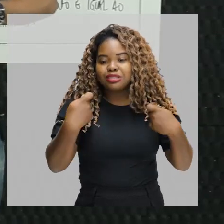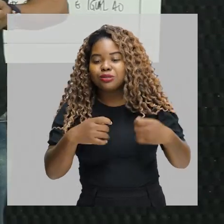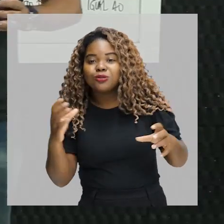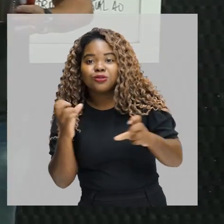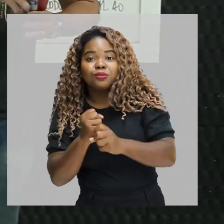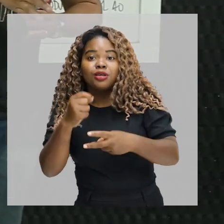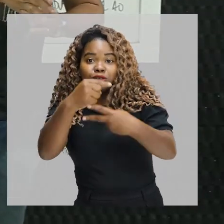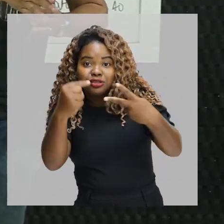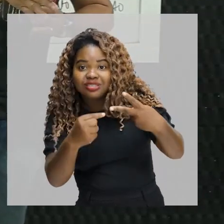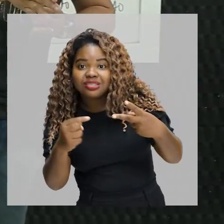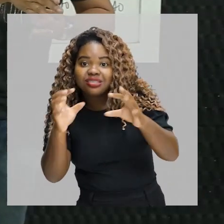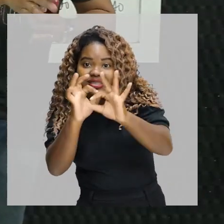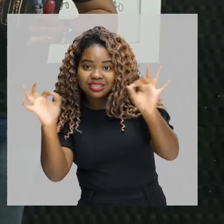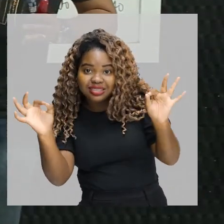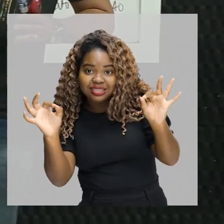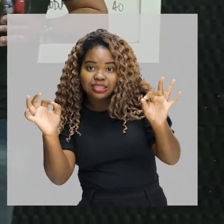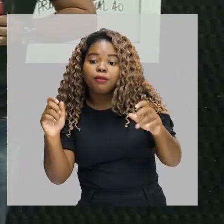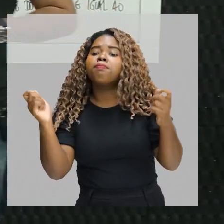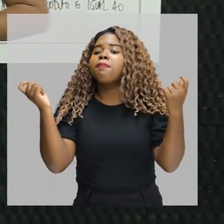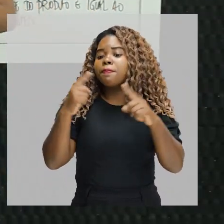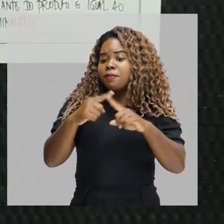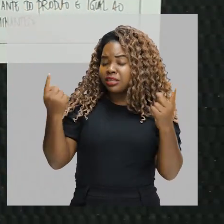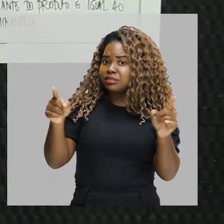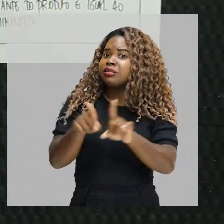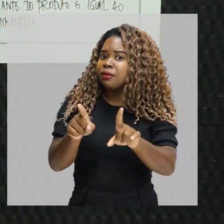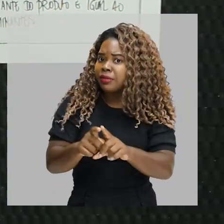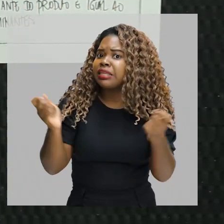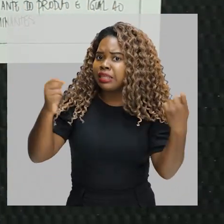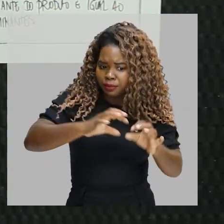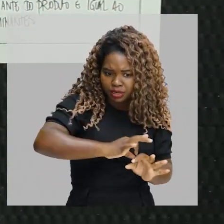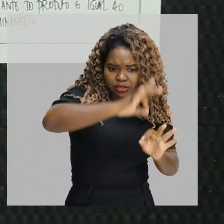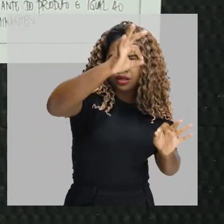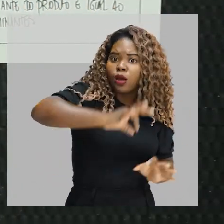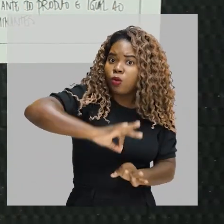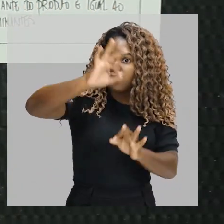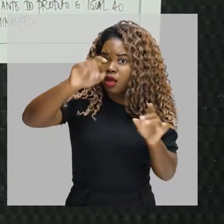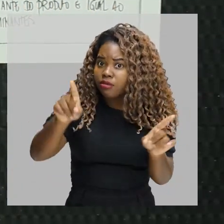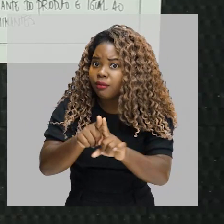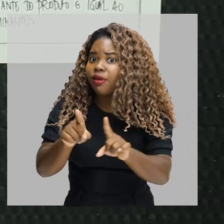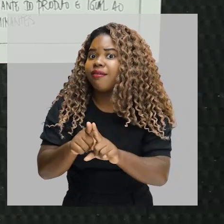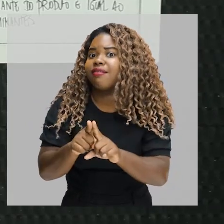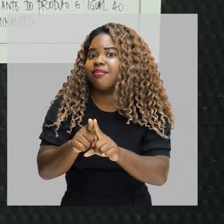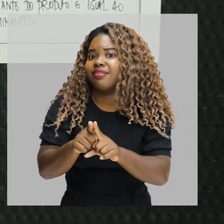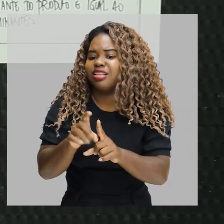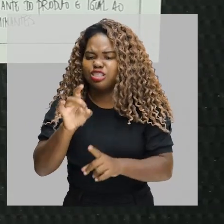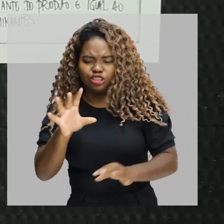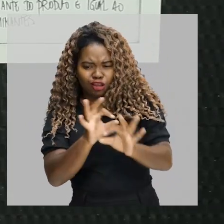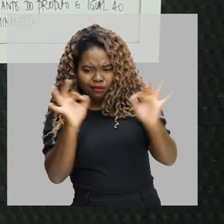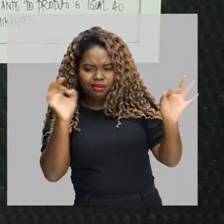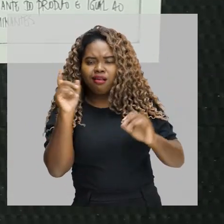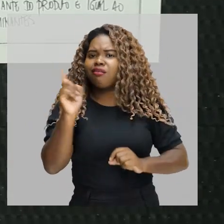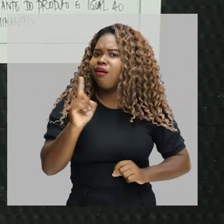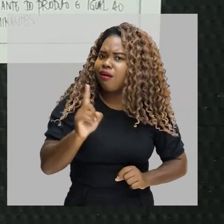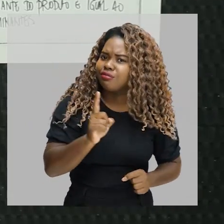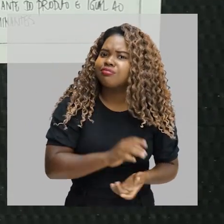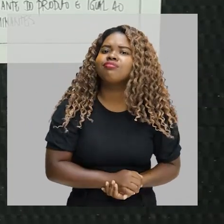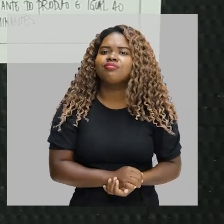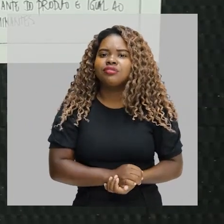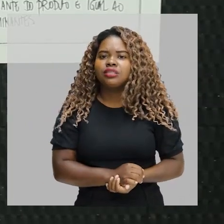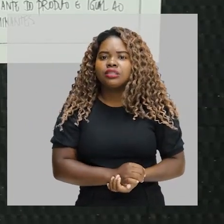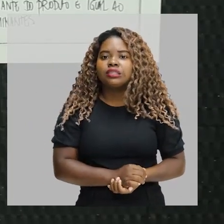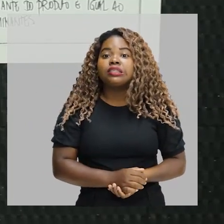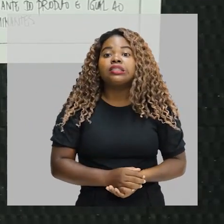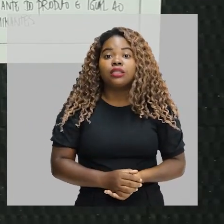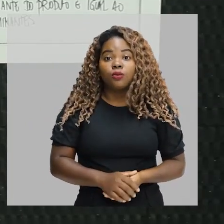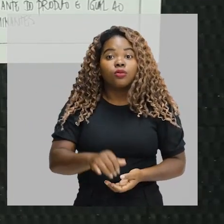ser coluna. Tá? Beleza? Pode ser tanto linha quanto coluna. Então, nesse caso, galera, como essa terceira